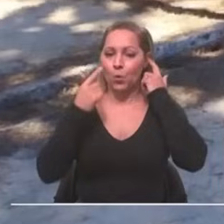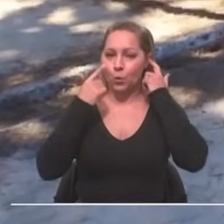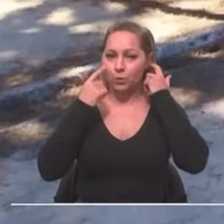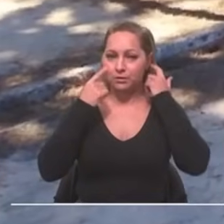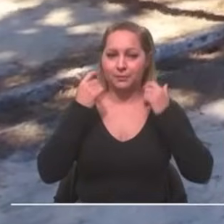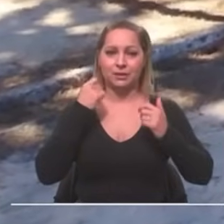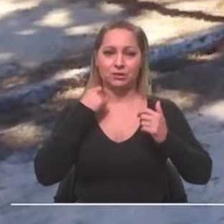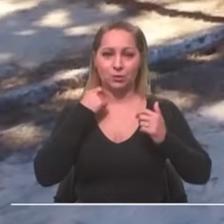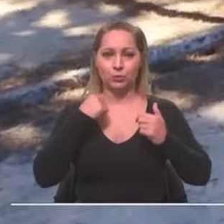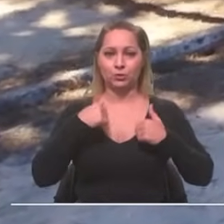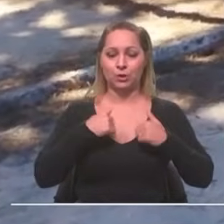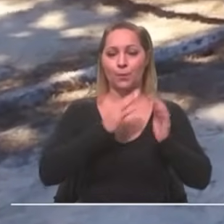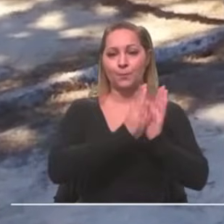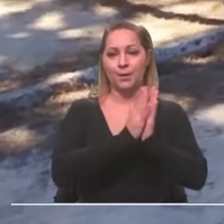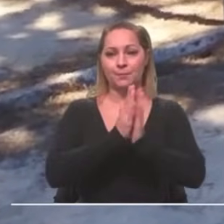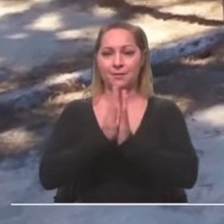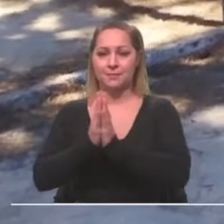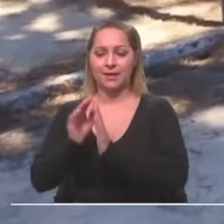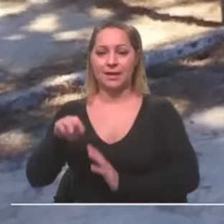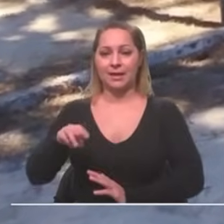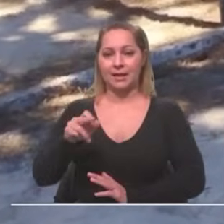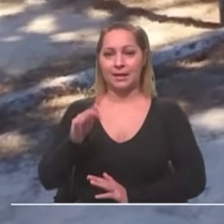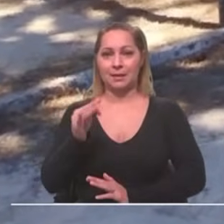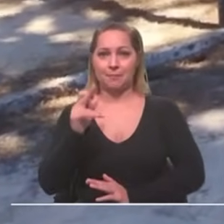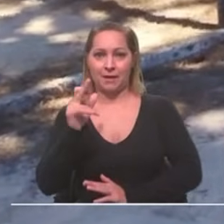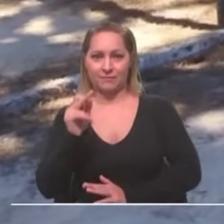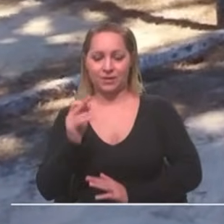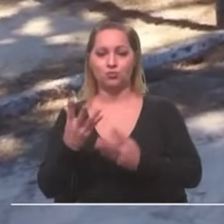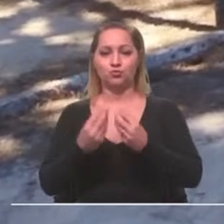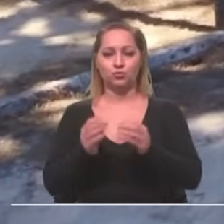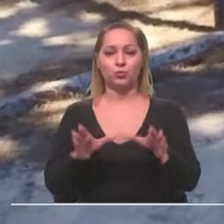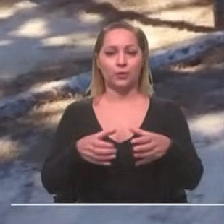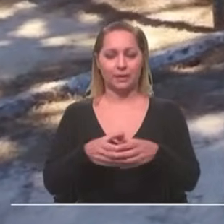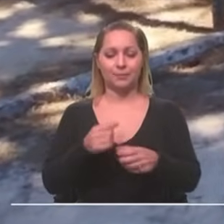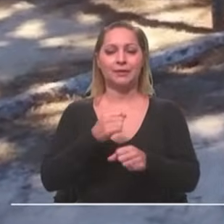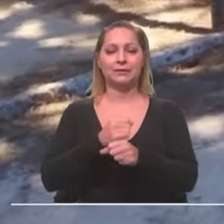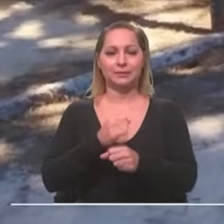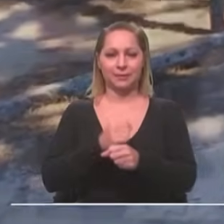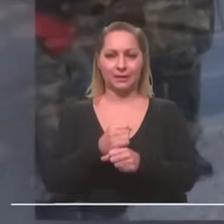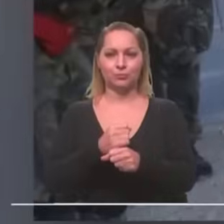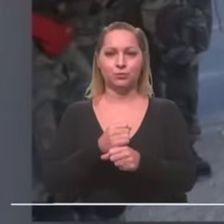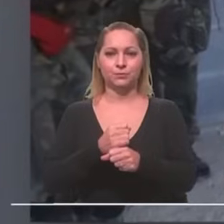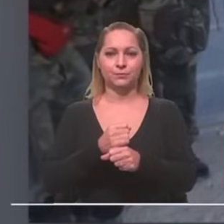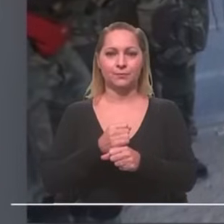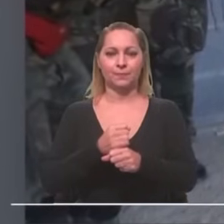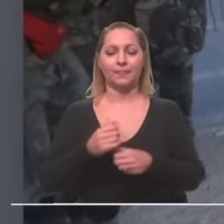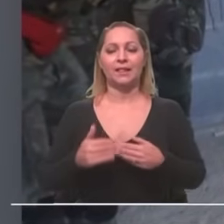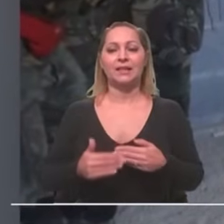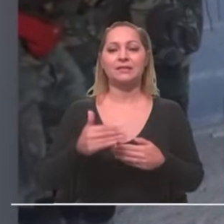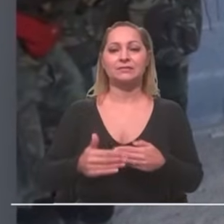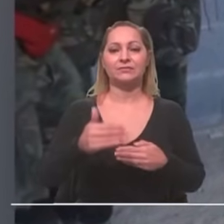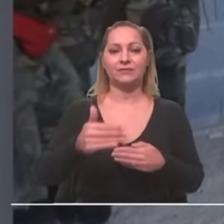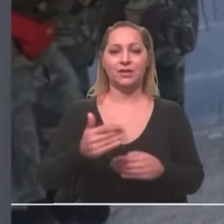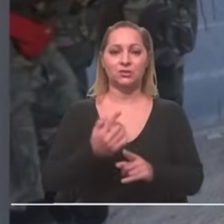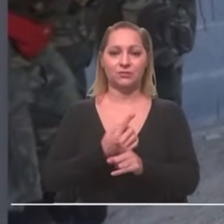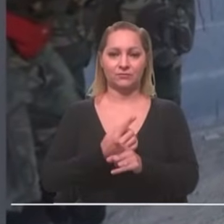cursos nesta área e em Mafra, junto com a equipa, trabalhamos em várias fases